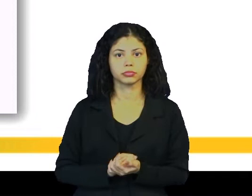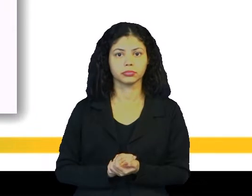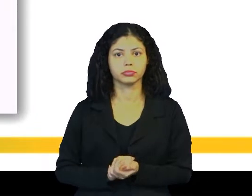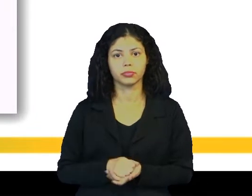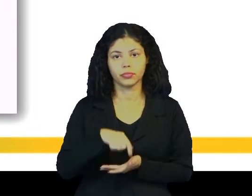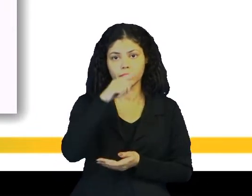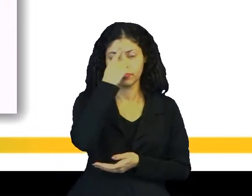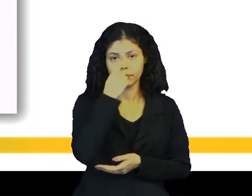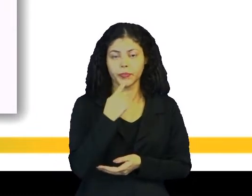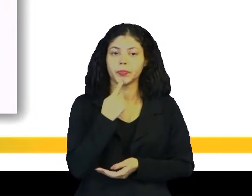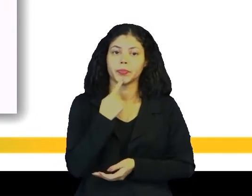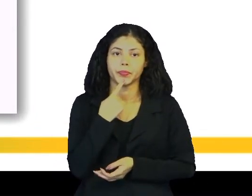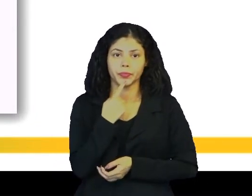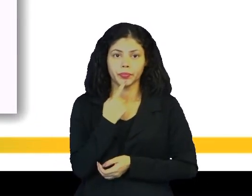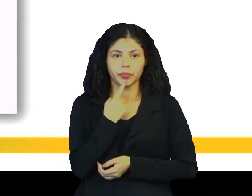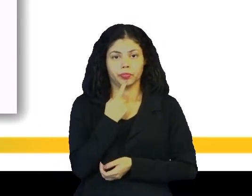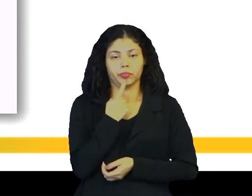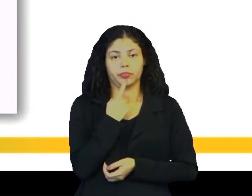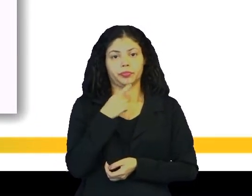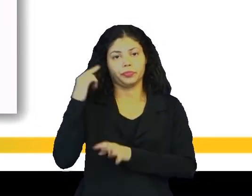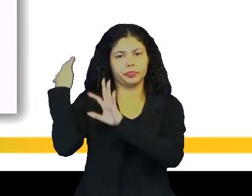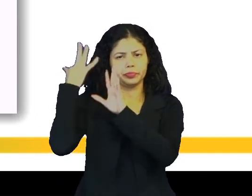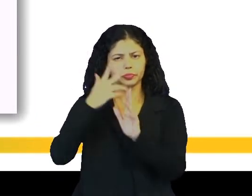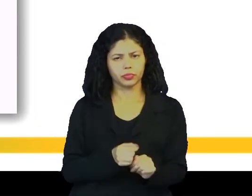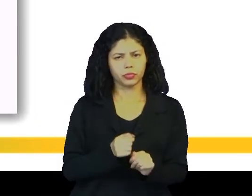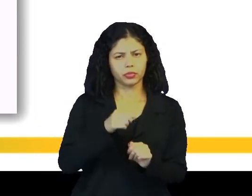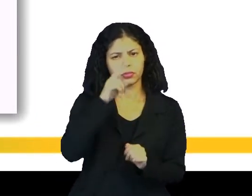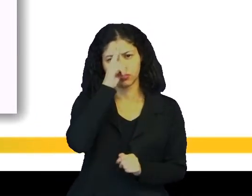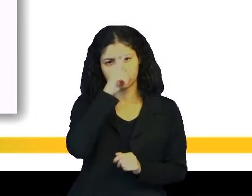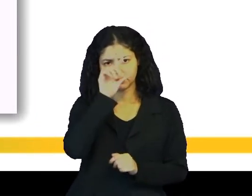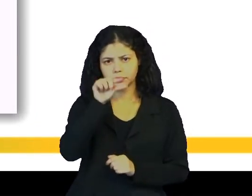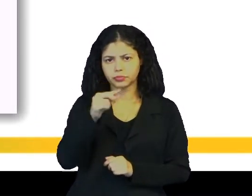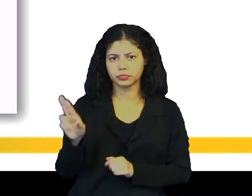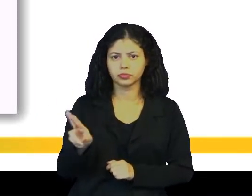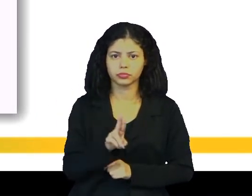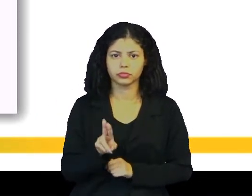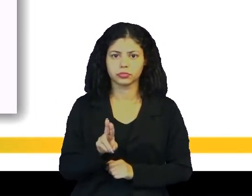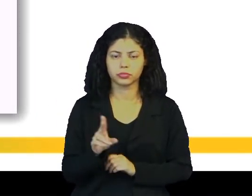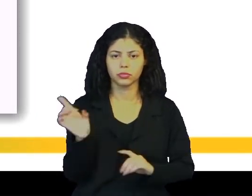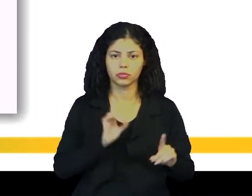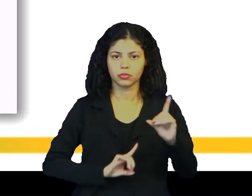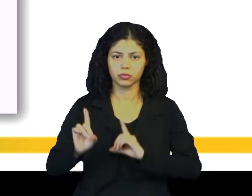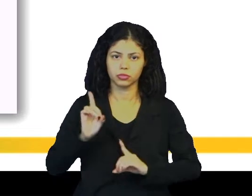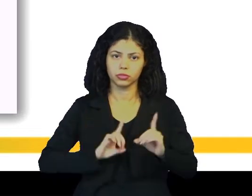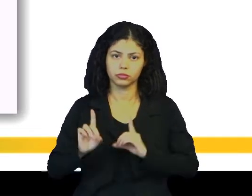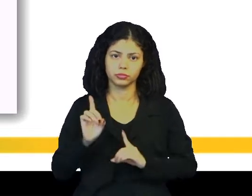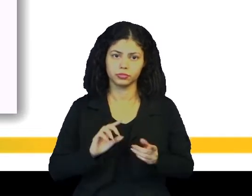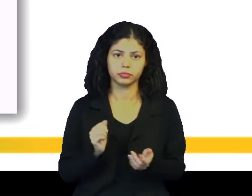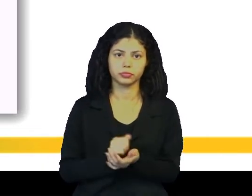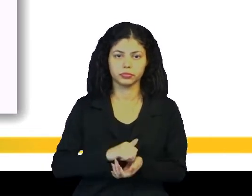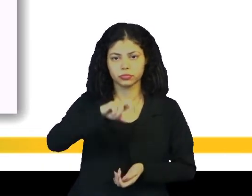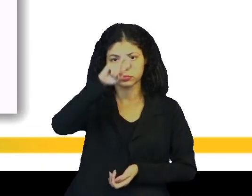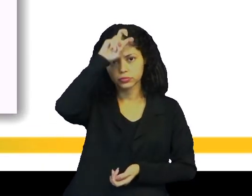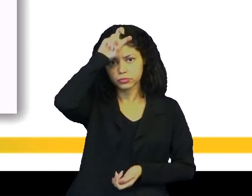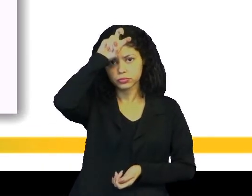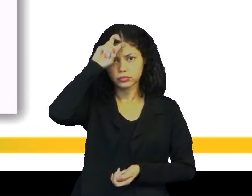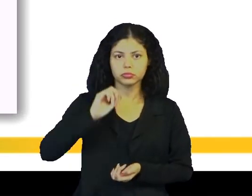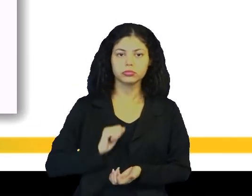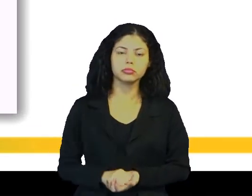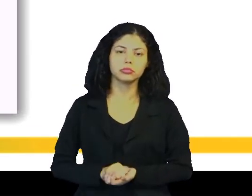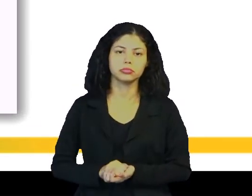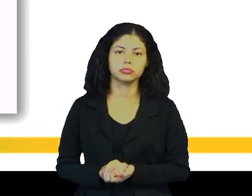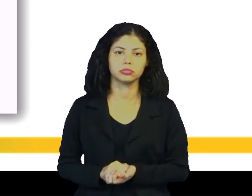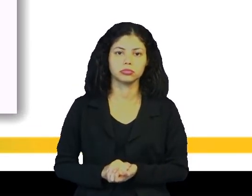pequena figura aqui para vocês relembrarem aí os nossos deuses aí, os deuses do Antigo Egito. Então nós temos